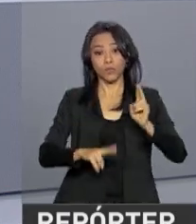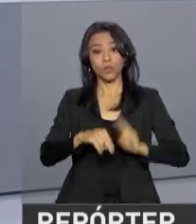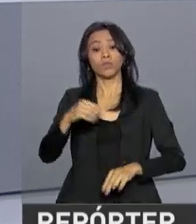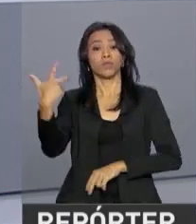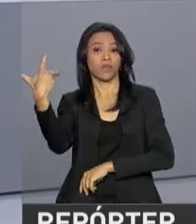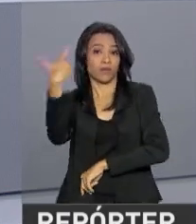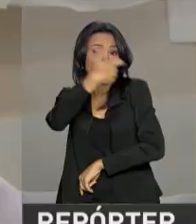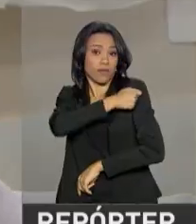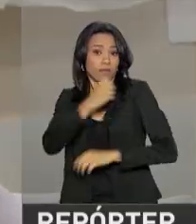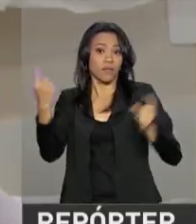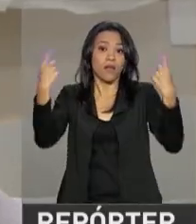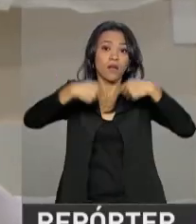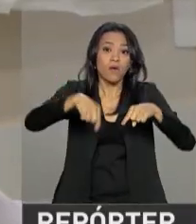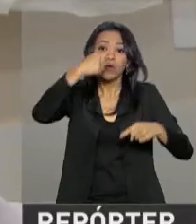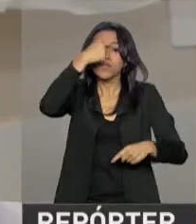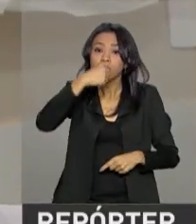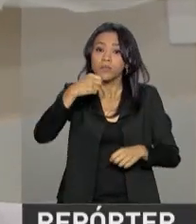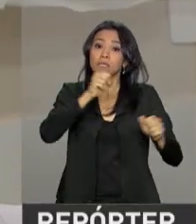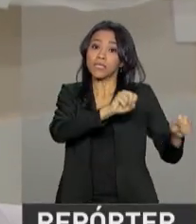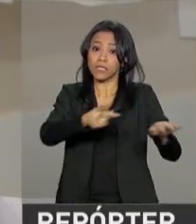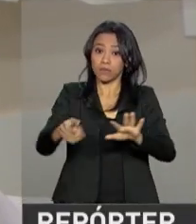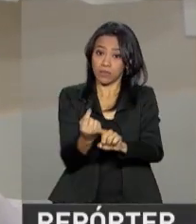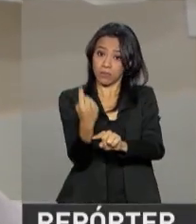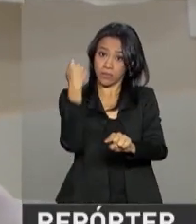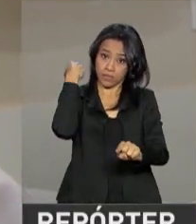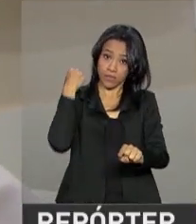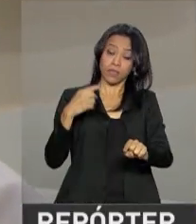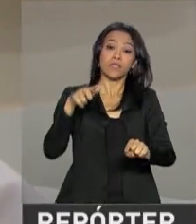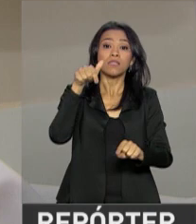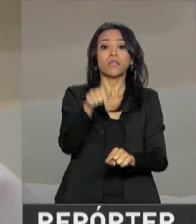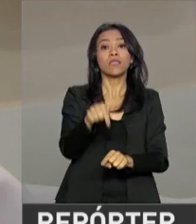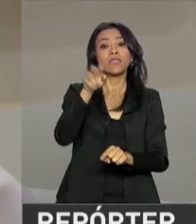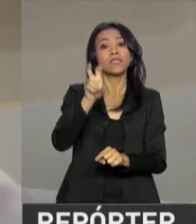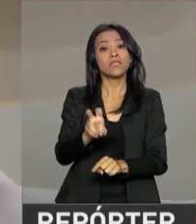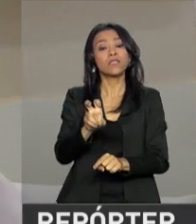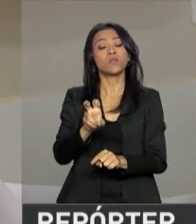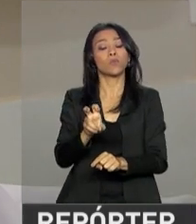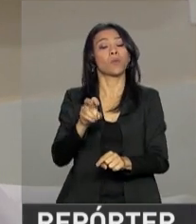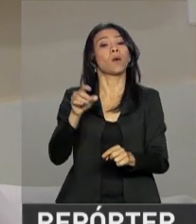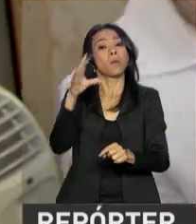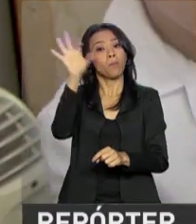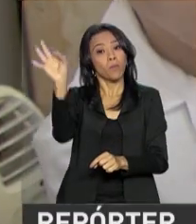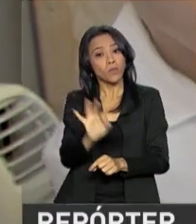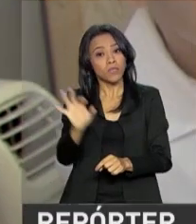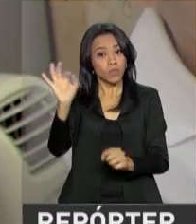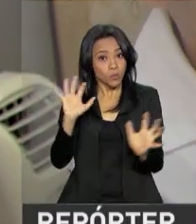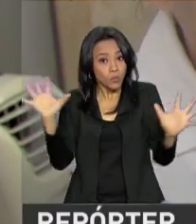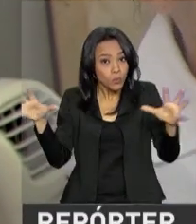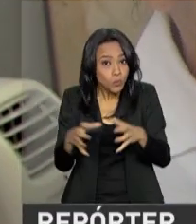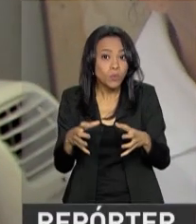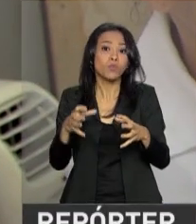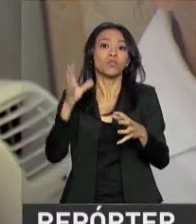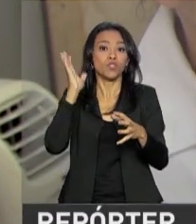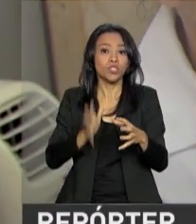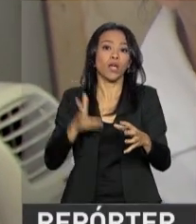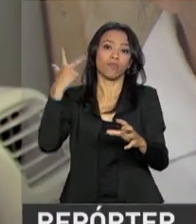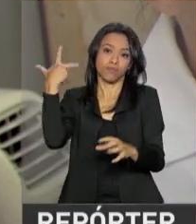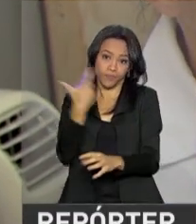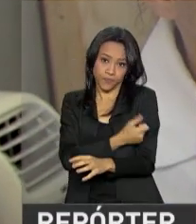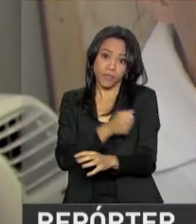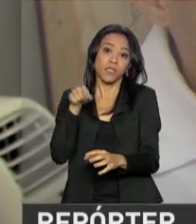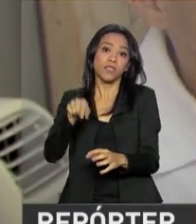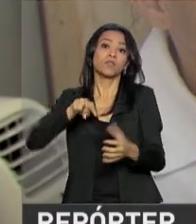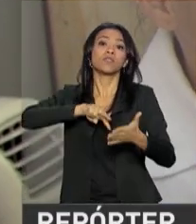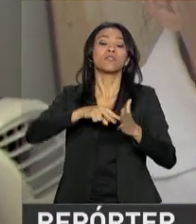até semana passada 75 por cento do grupo prioritário havia tomado a vacina isso representa mais de 41